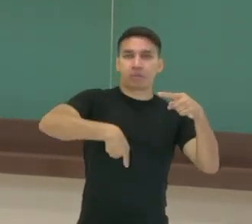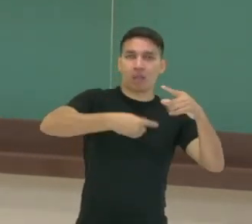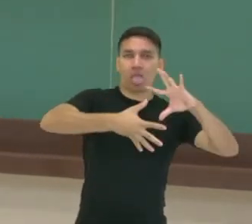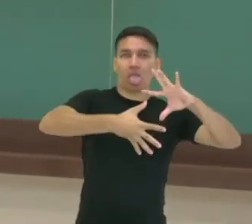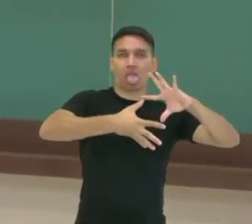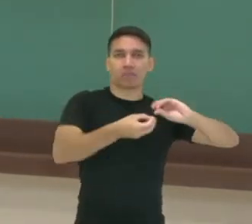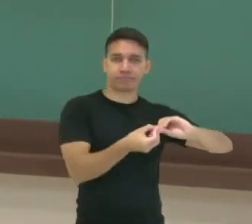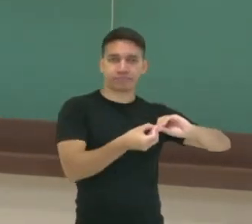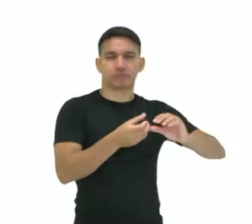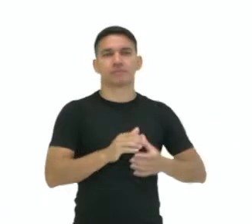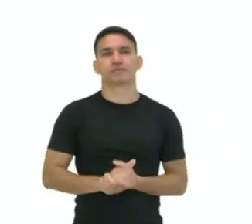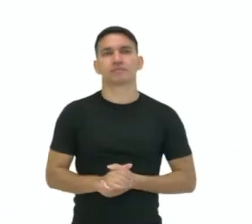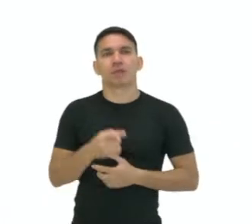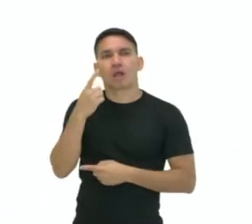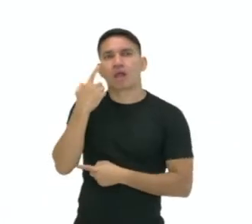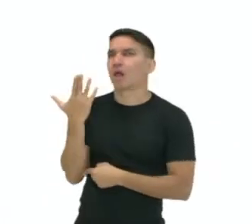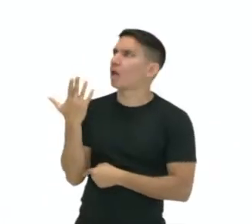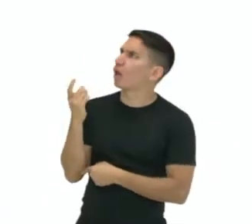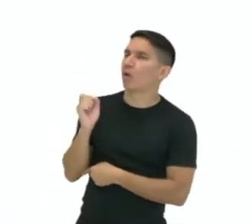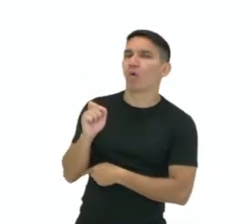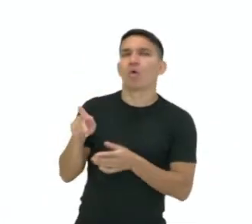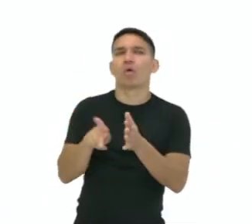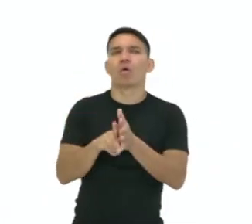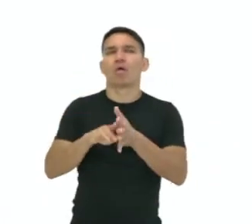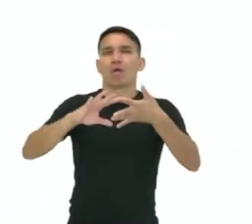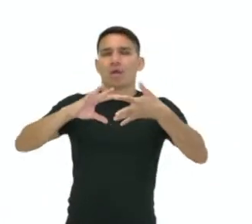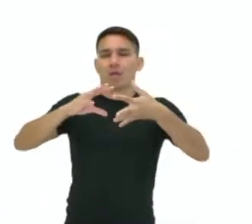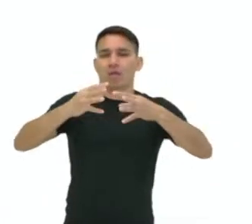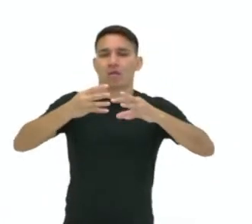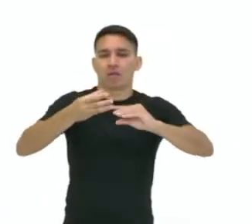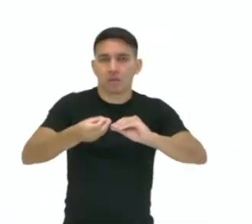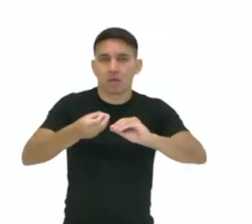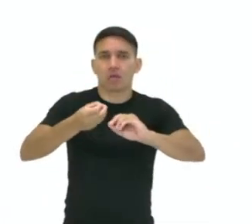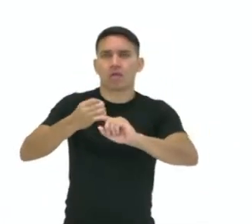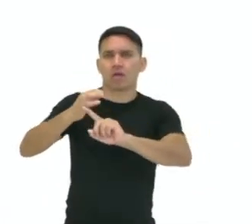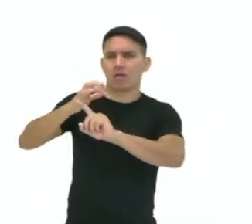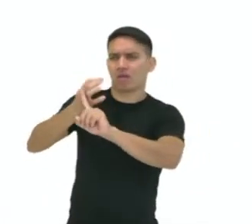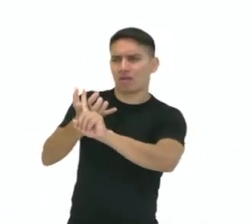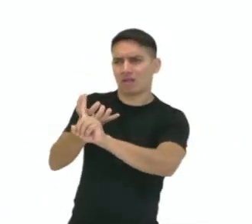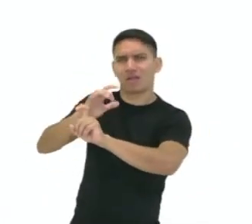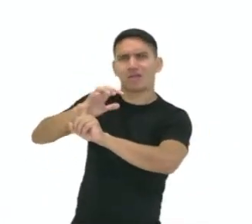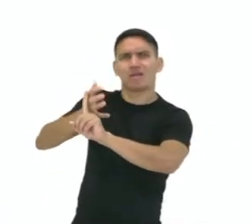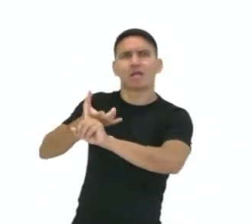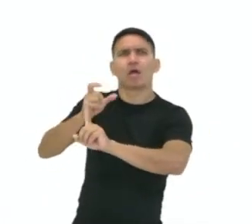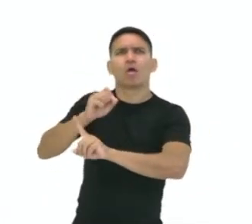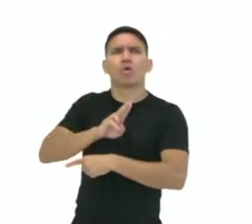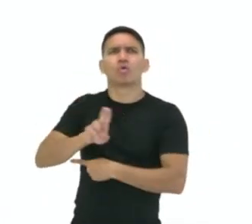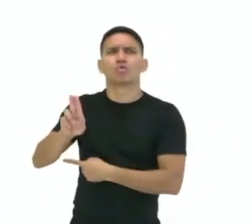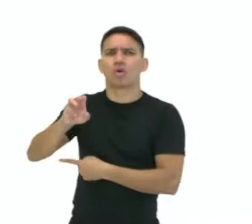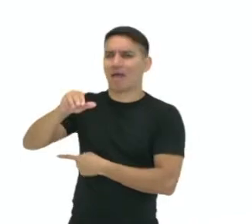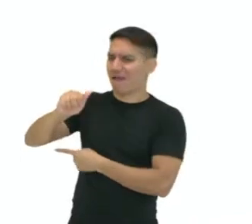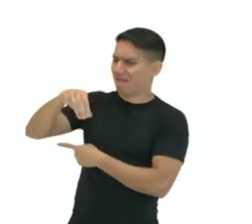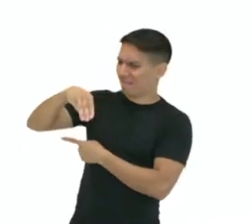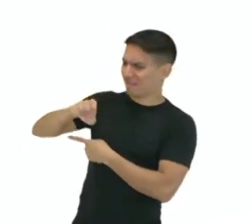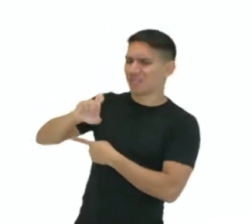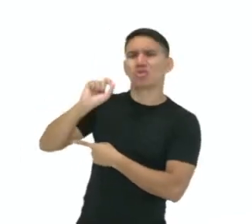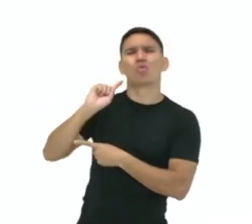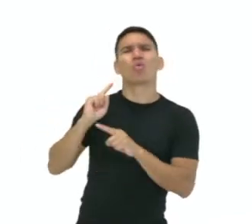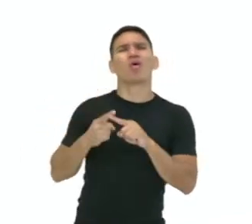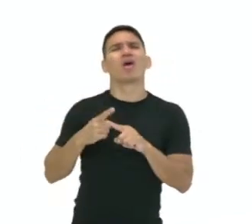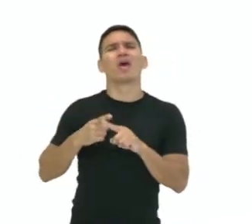a atrofia muscular espinhal, chamada BIAME. O que será que é isso? É uma doença